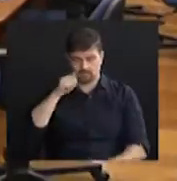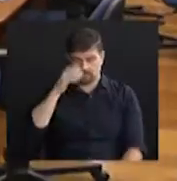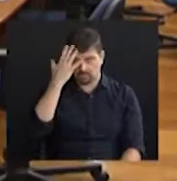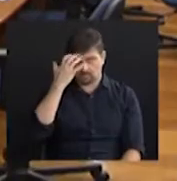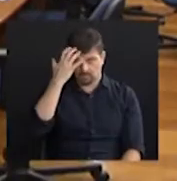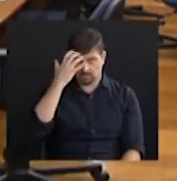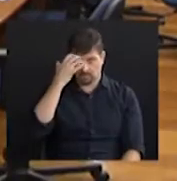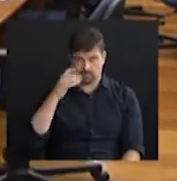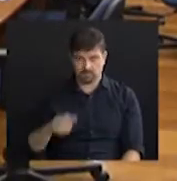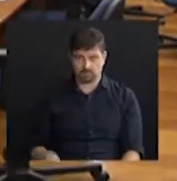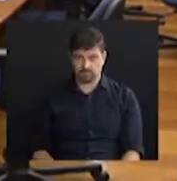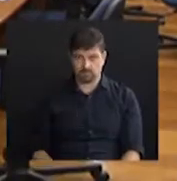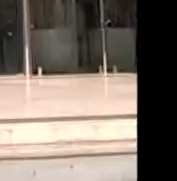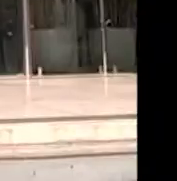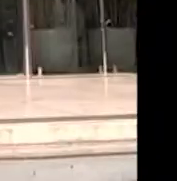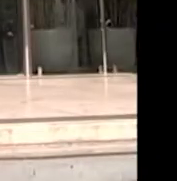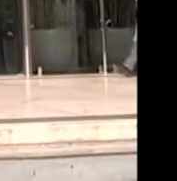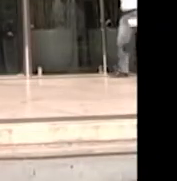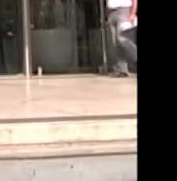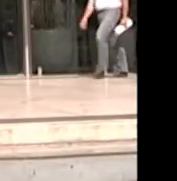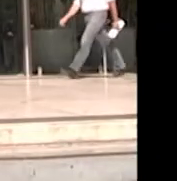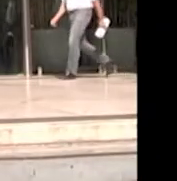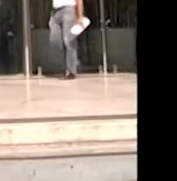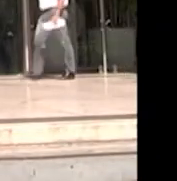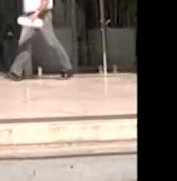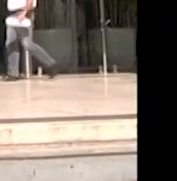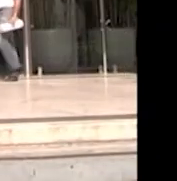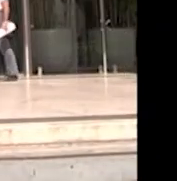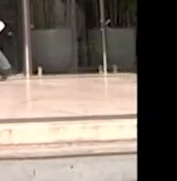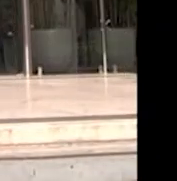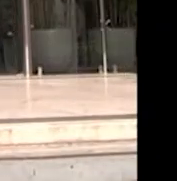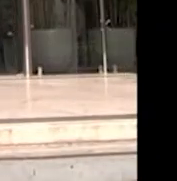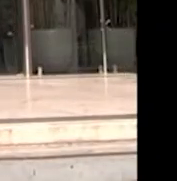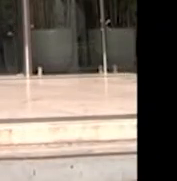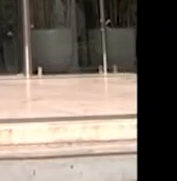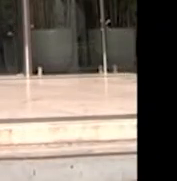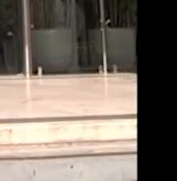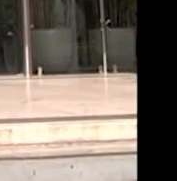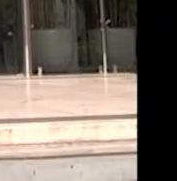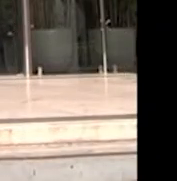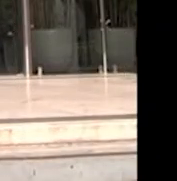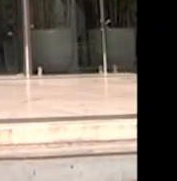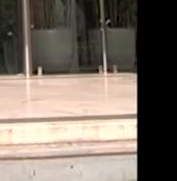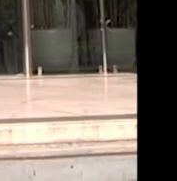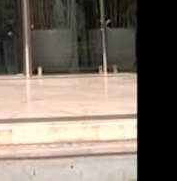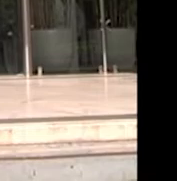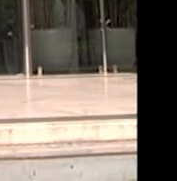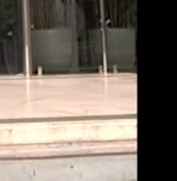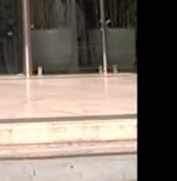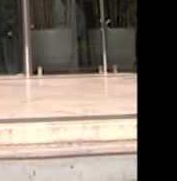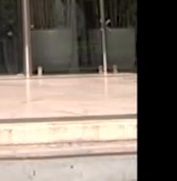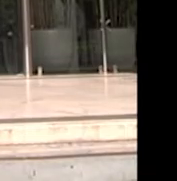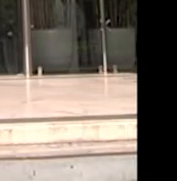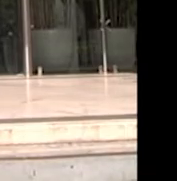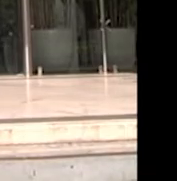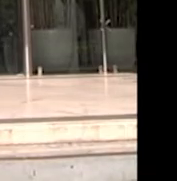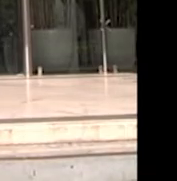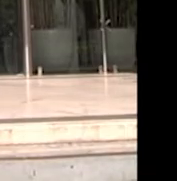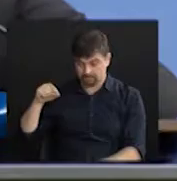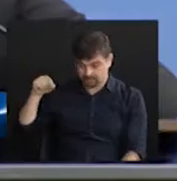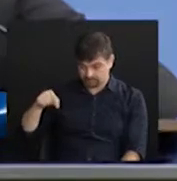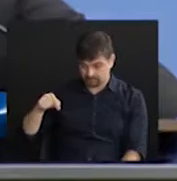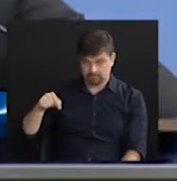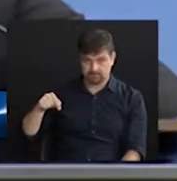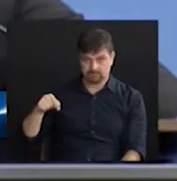O projeto aprovado pela Câmara autoriza a Prefeitura a contratar organizações sociais para atuarem em diversas